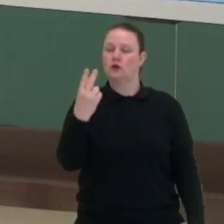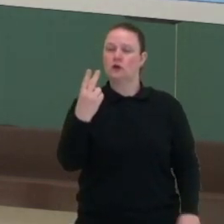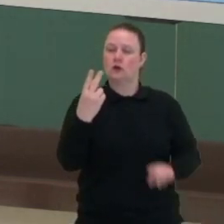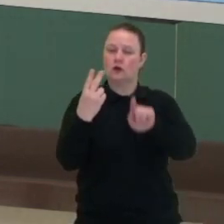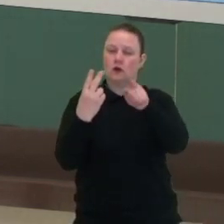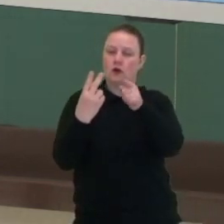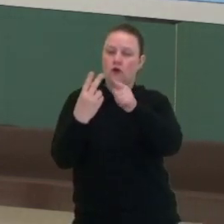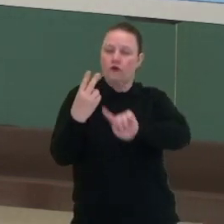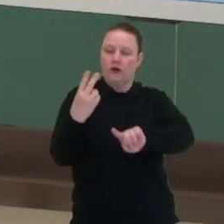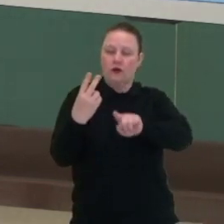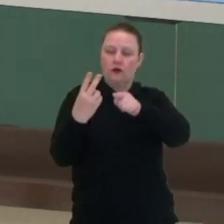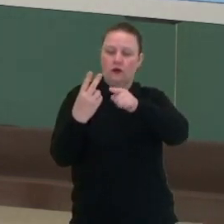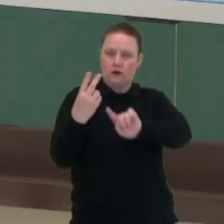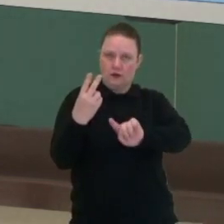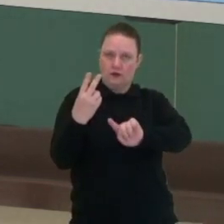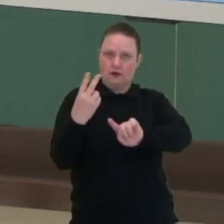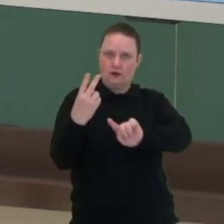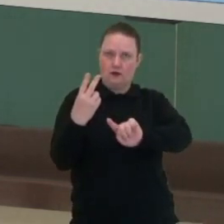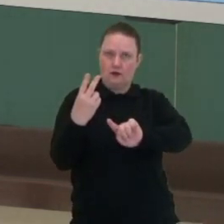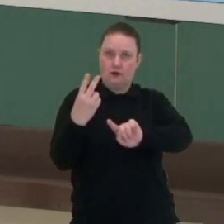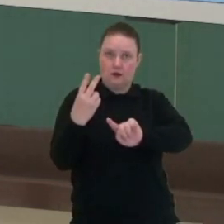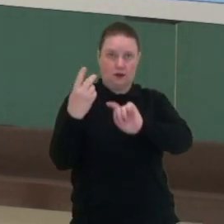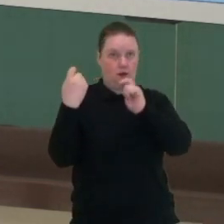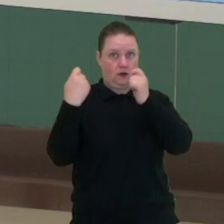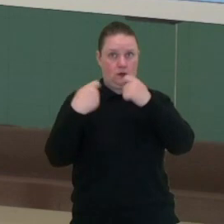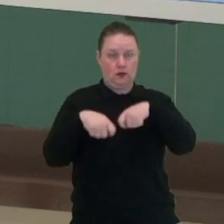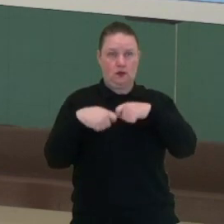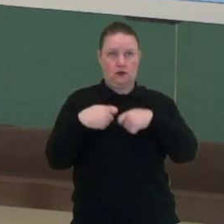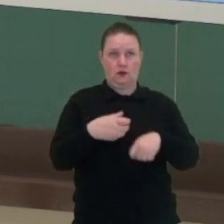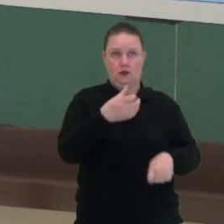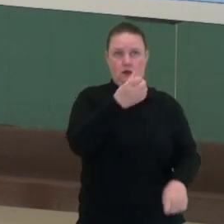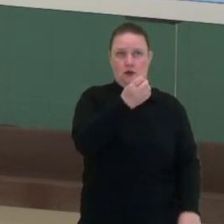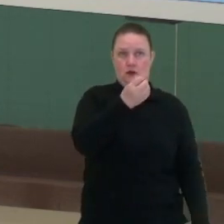a minha vírgula. Portanto,